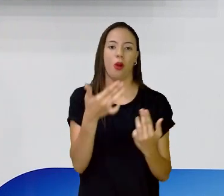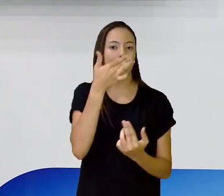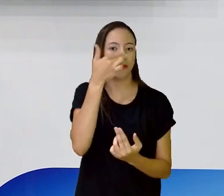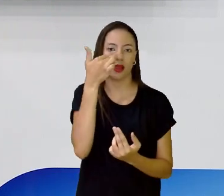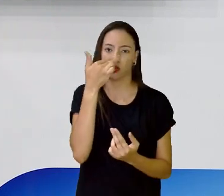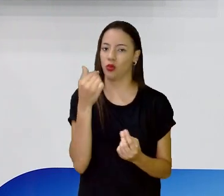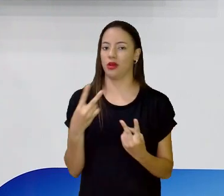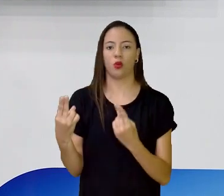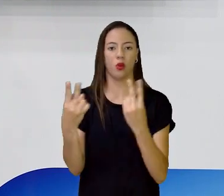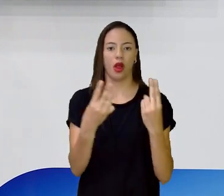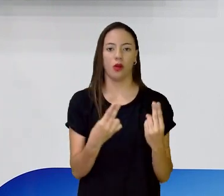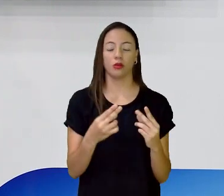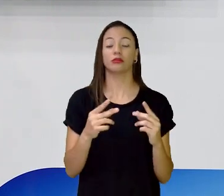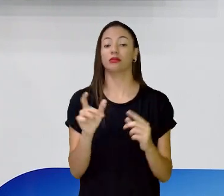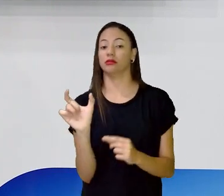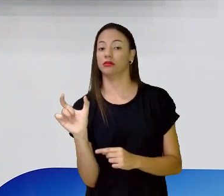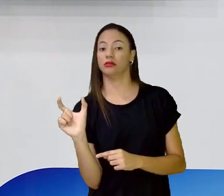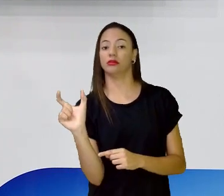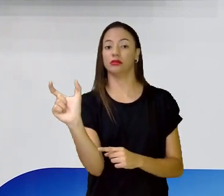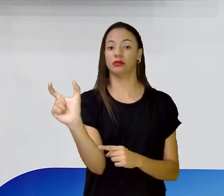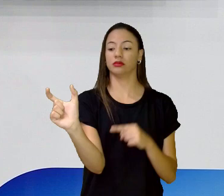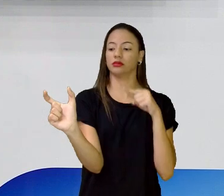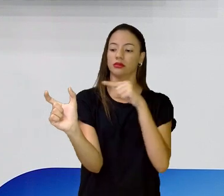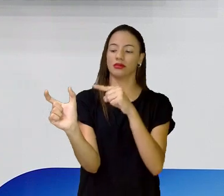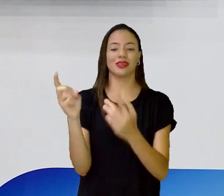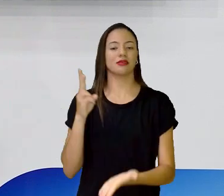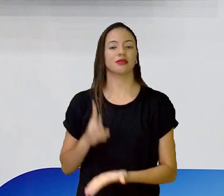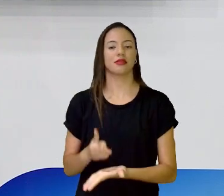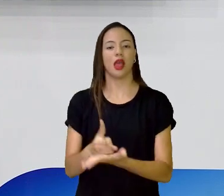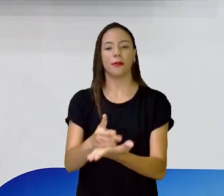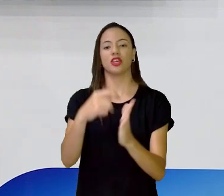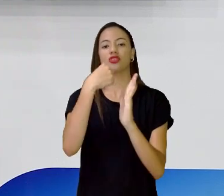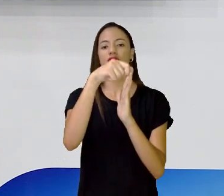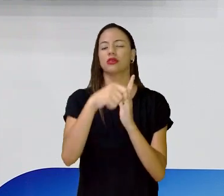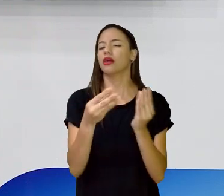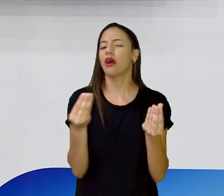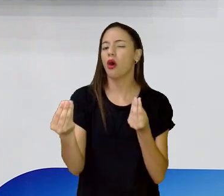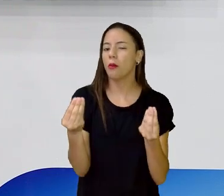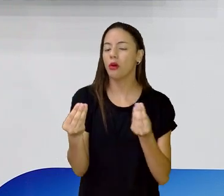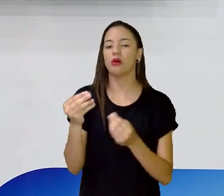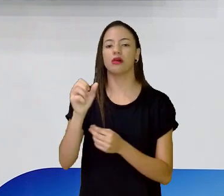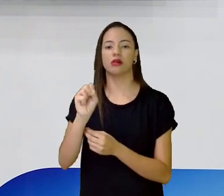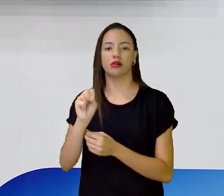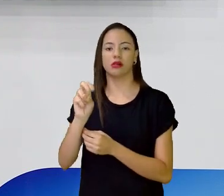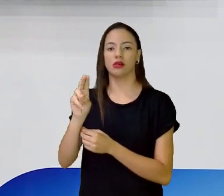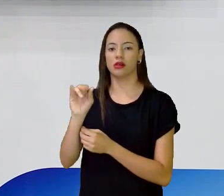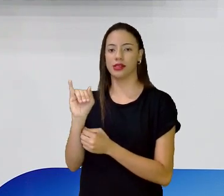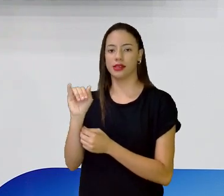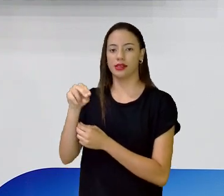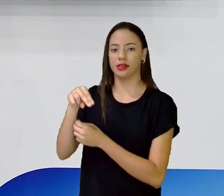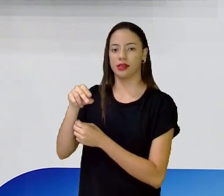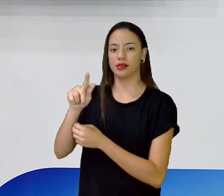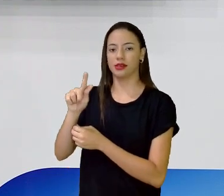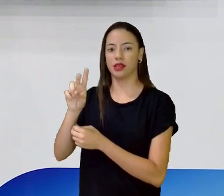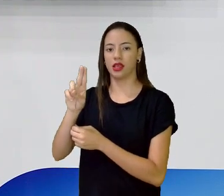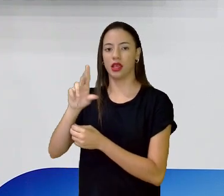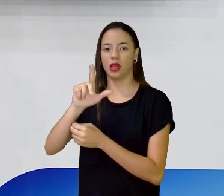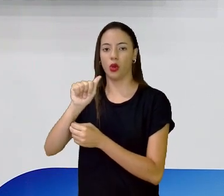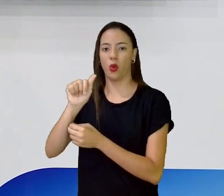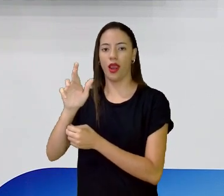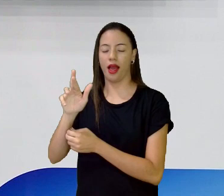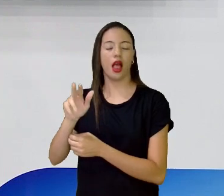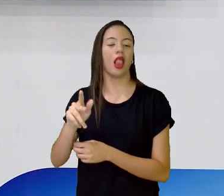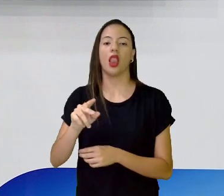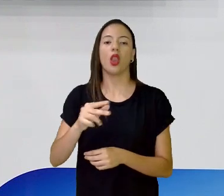espécie. E a palavrinha sempre está no singular. Você não pode falar constelações, tá?